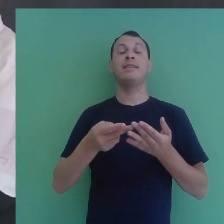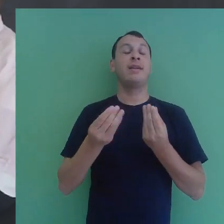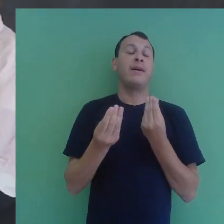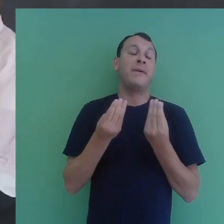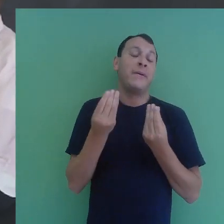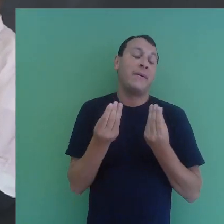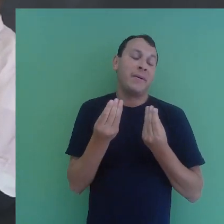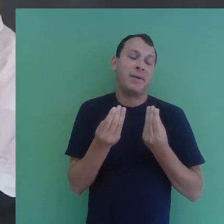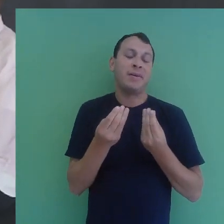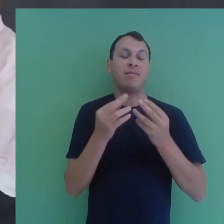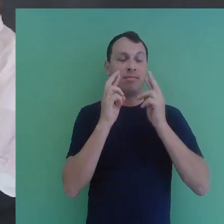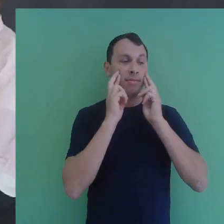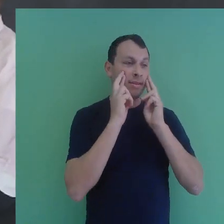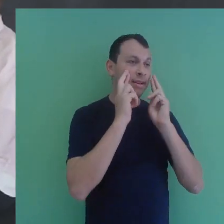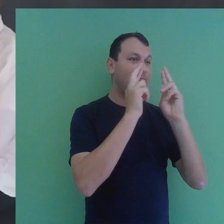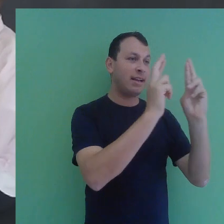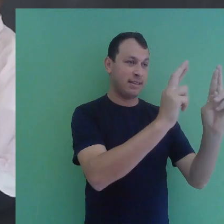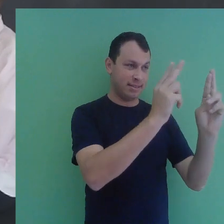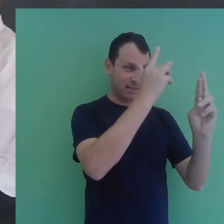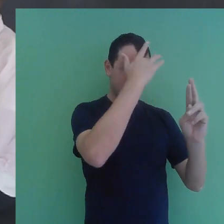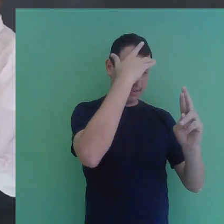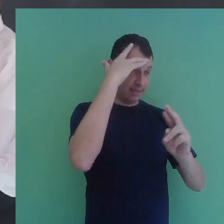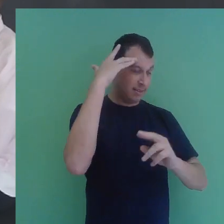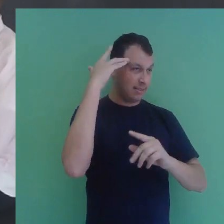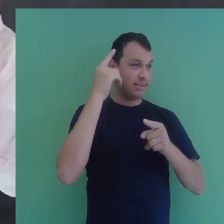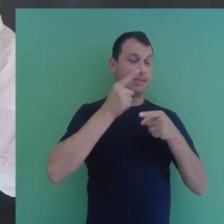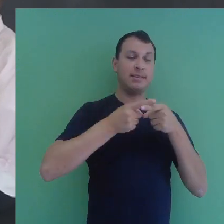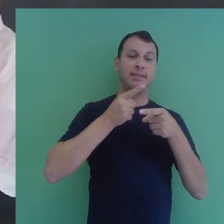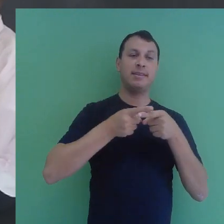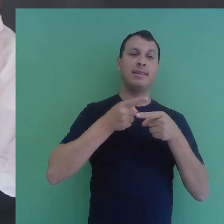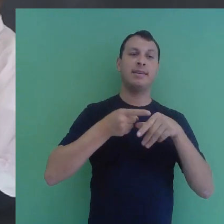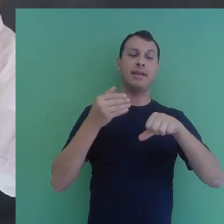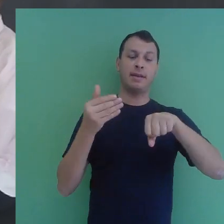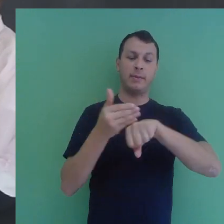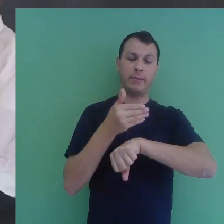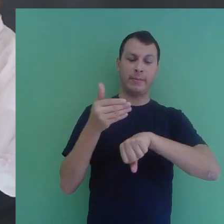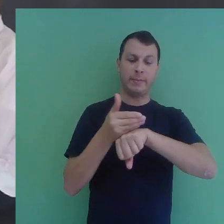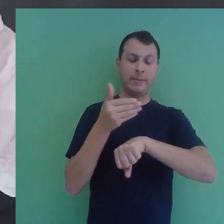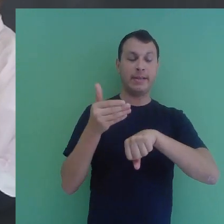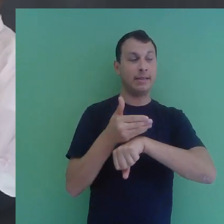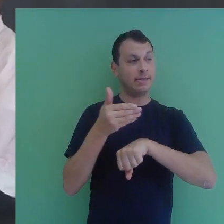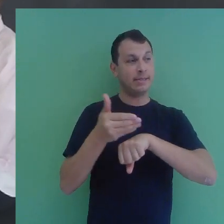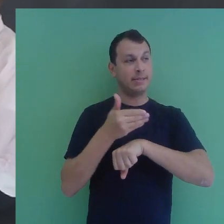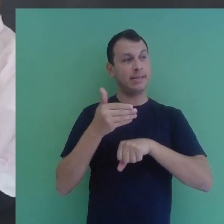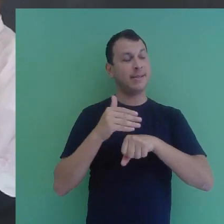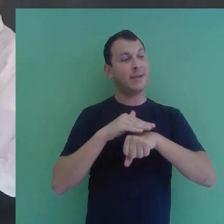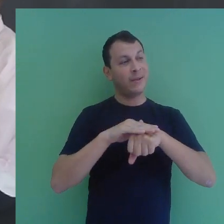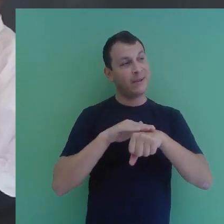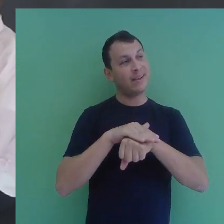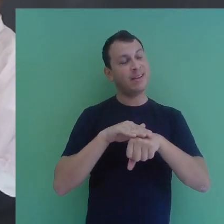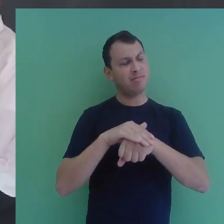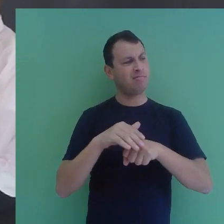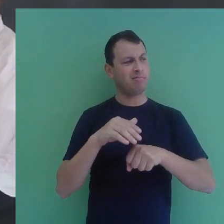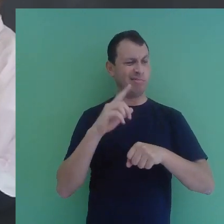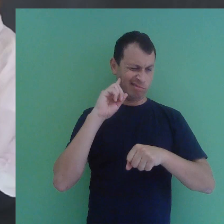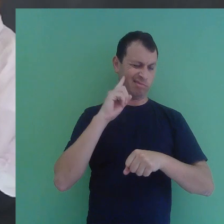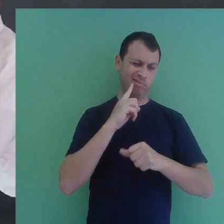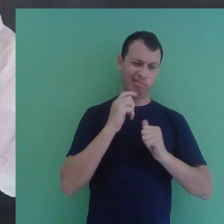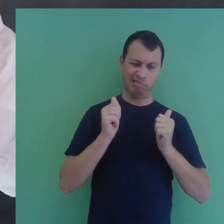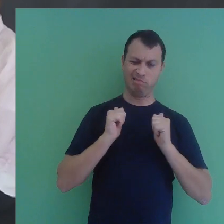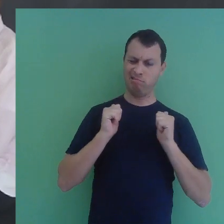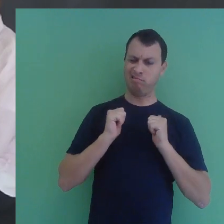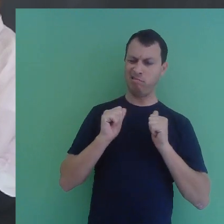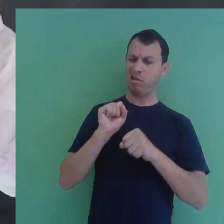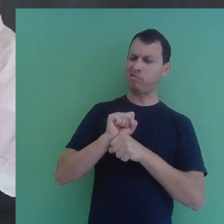está falando. Isso confere respeito ao surdo, porque ele está participando da conversa e ele não está sendo só uma